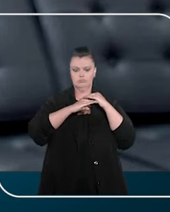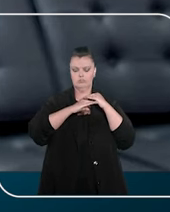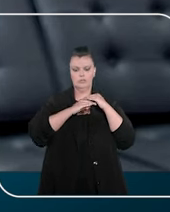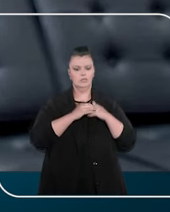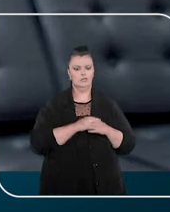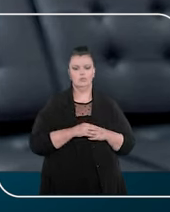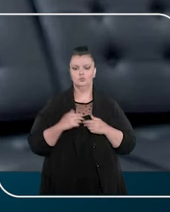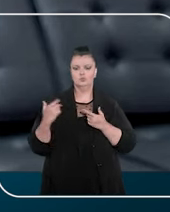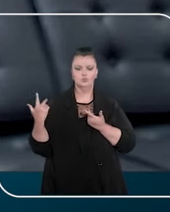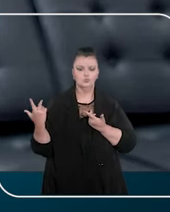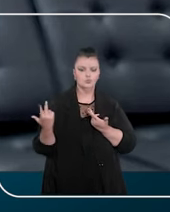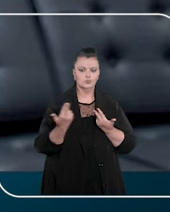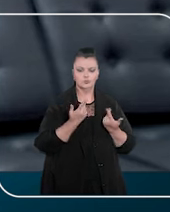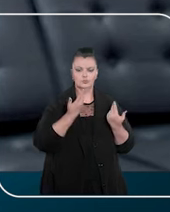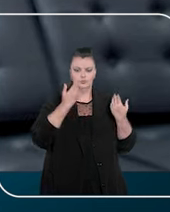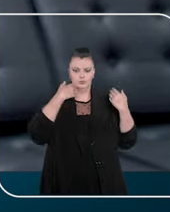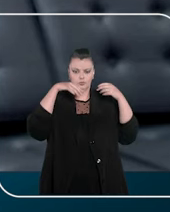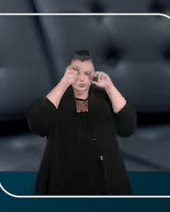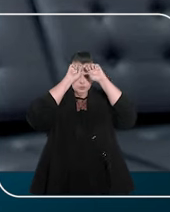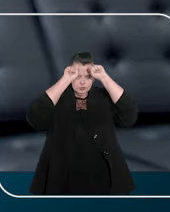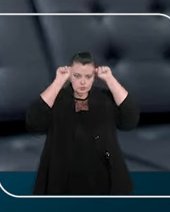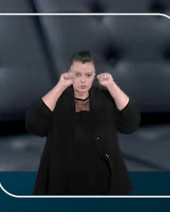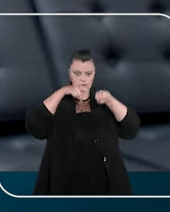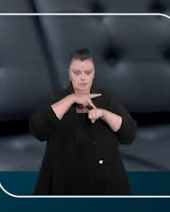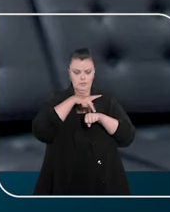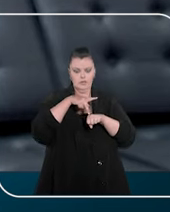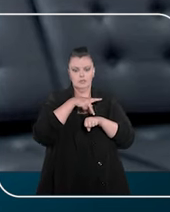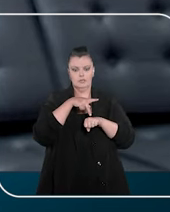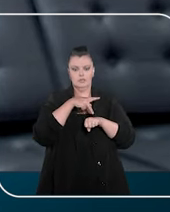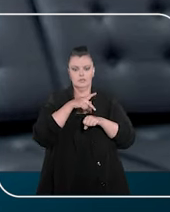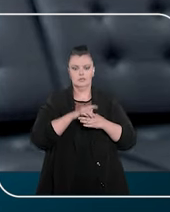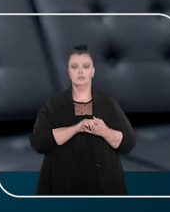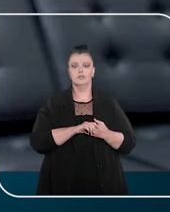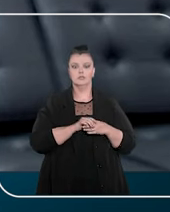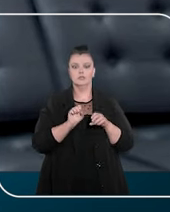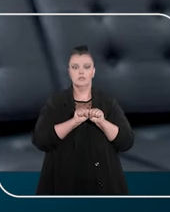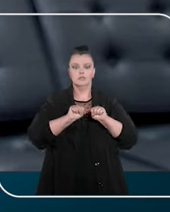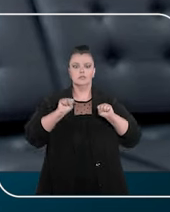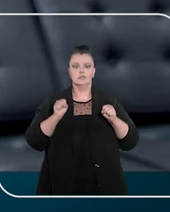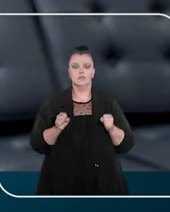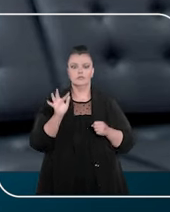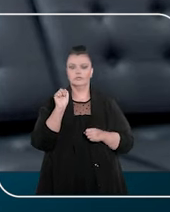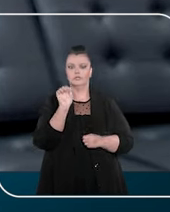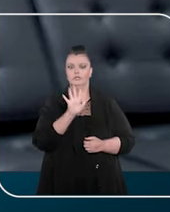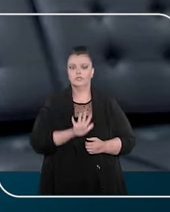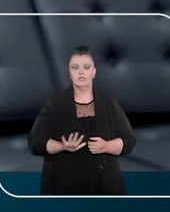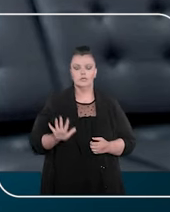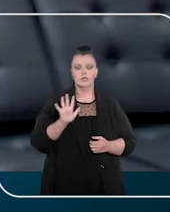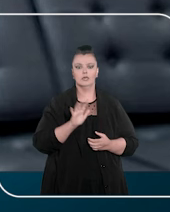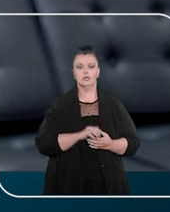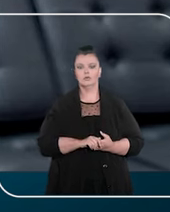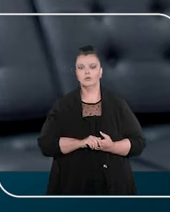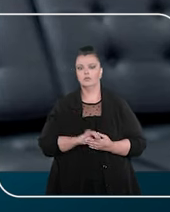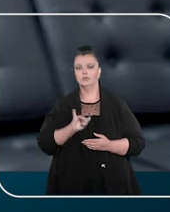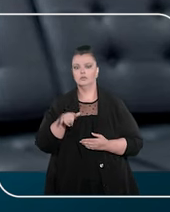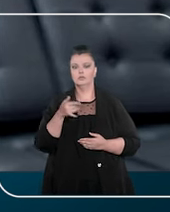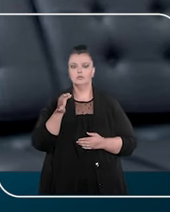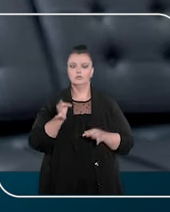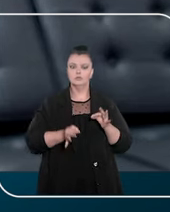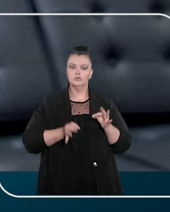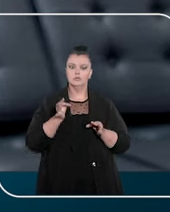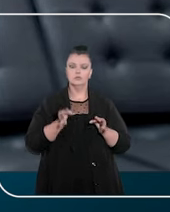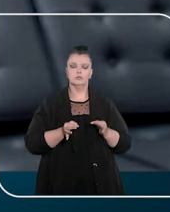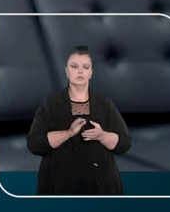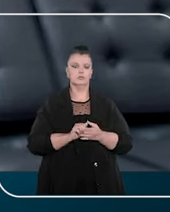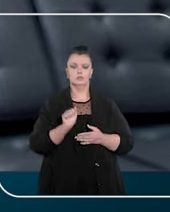tribunais e juízes do país, né, porque é um sistema federal, é uma jurisdição que vale em todo o território